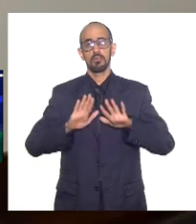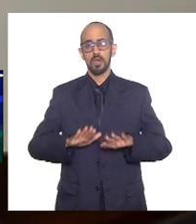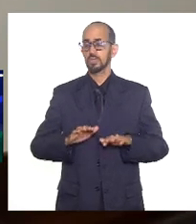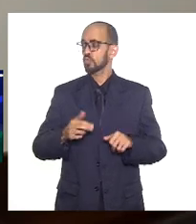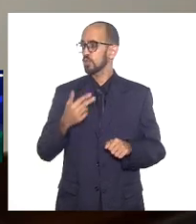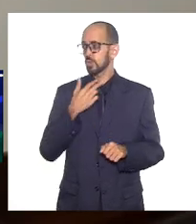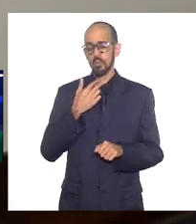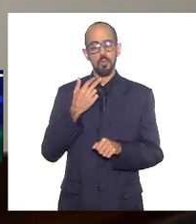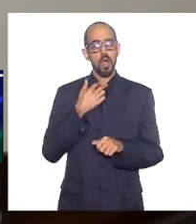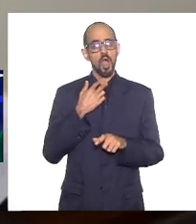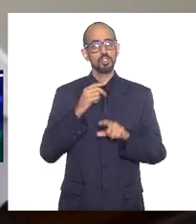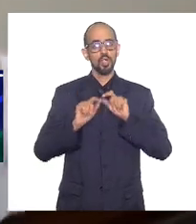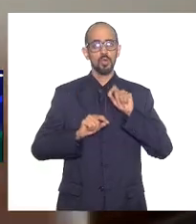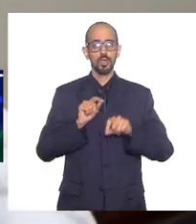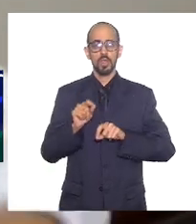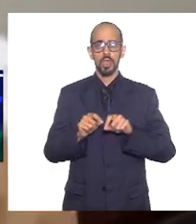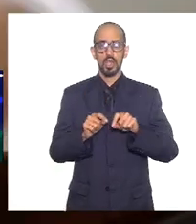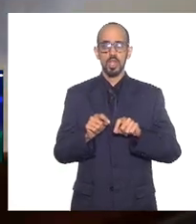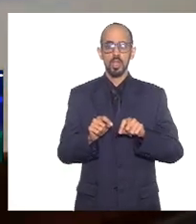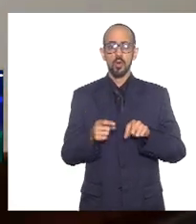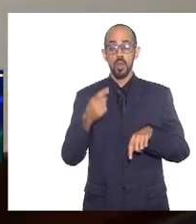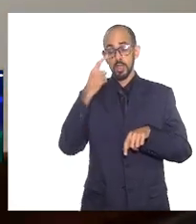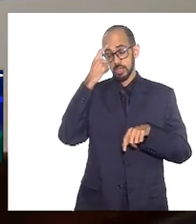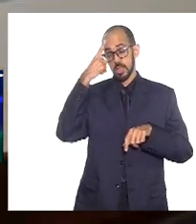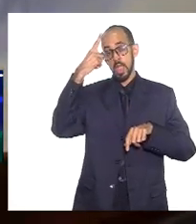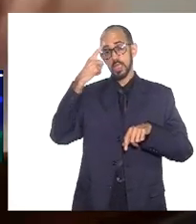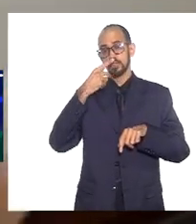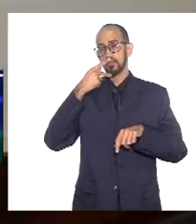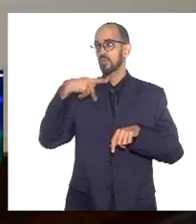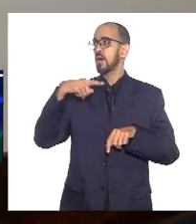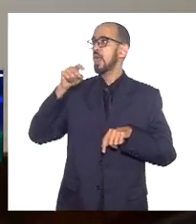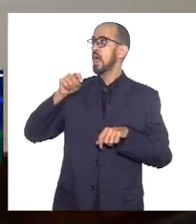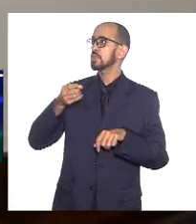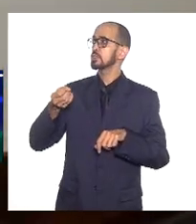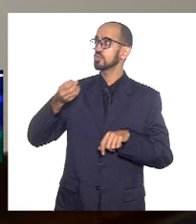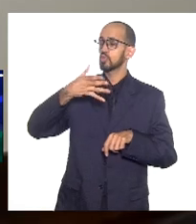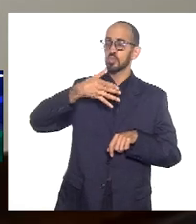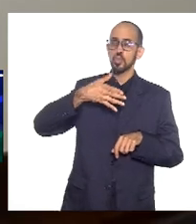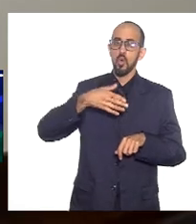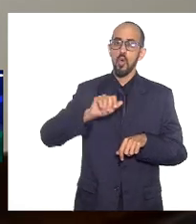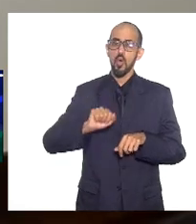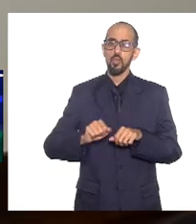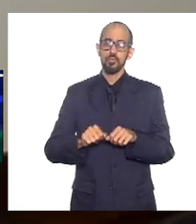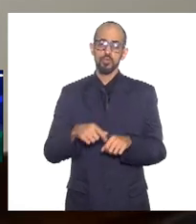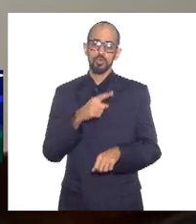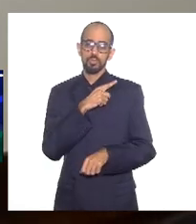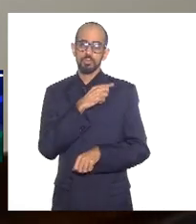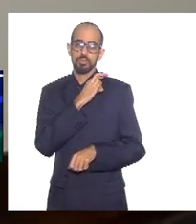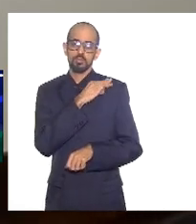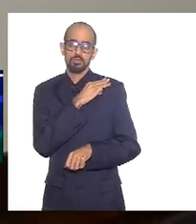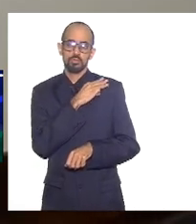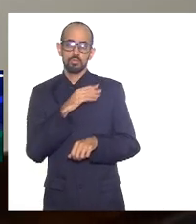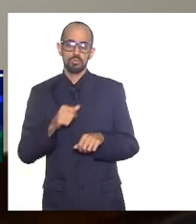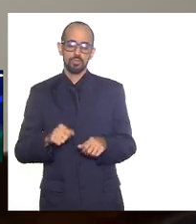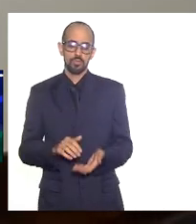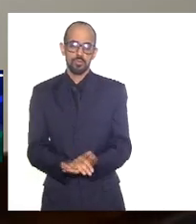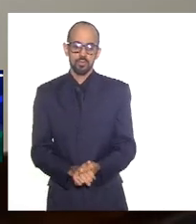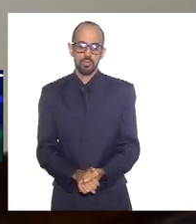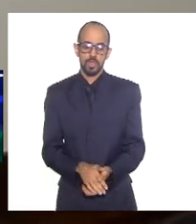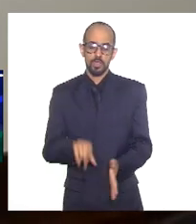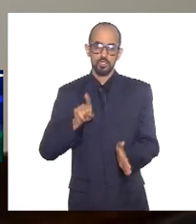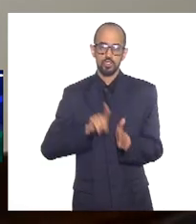pode é, a pretexto de implantar um pseudo novo ensino médio, ao fim e ao cabo,